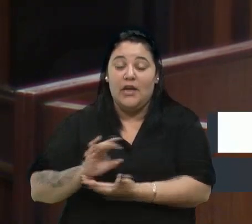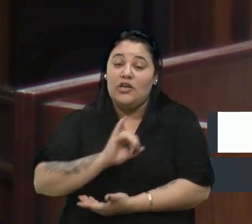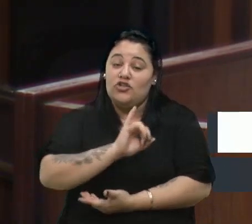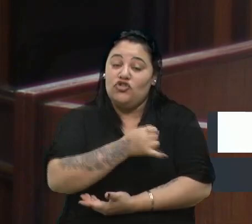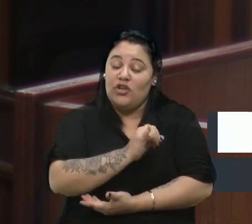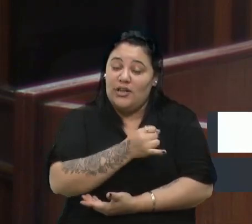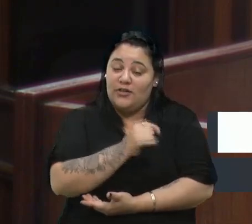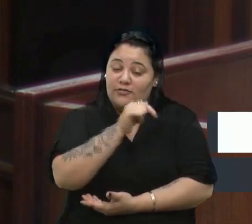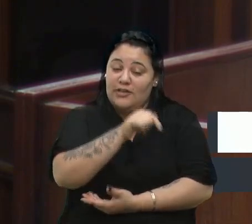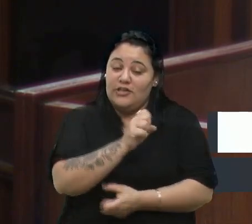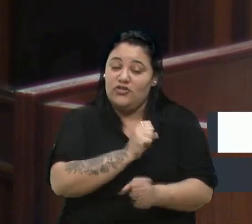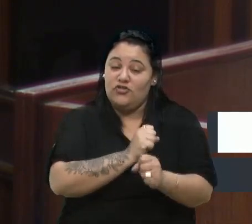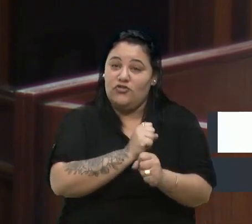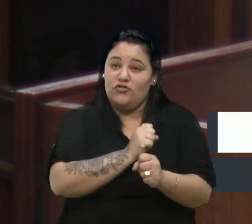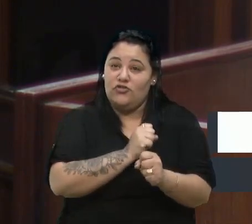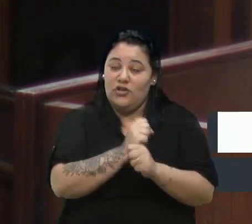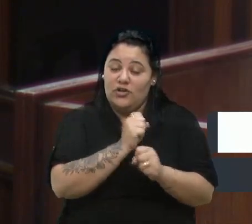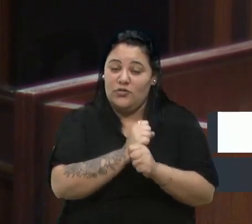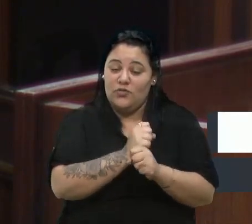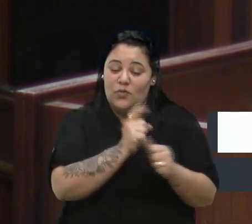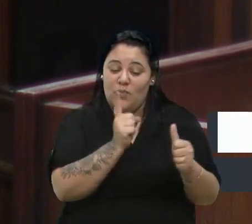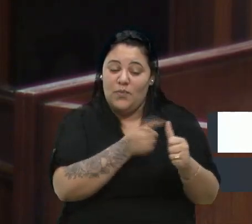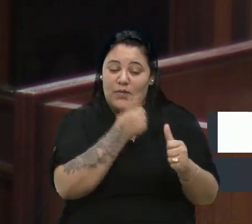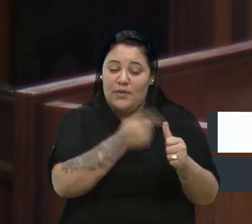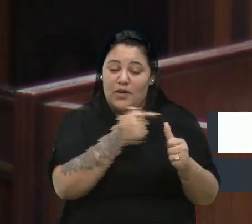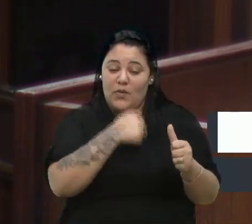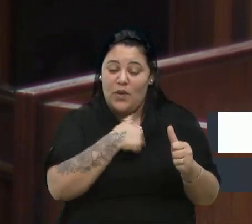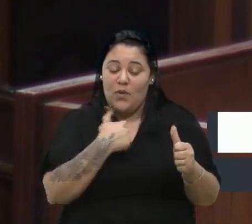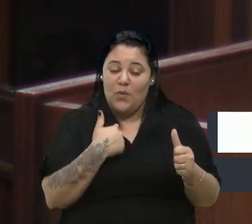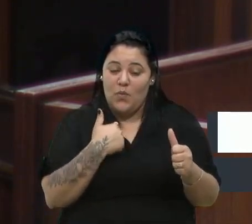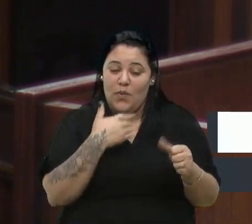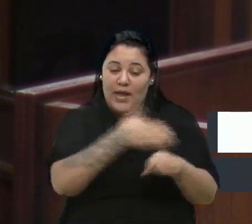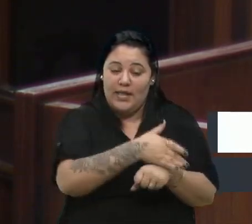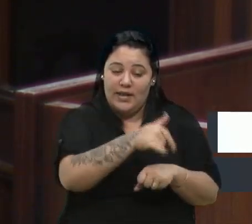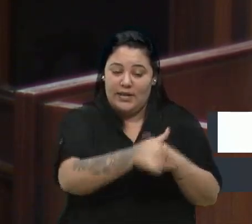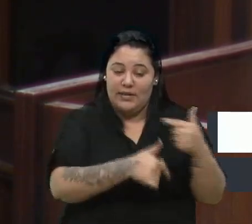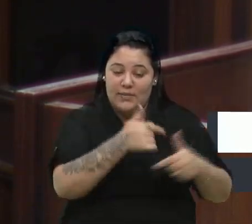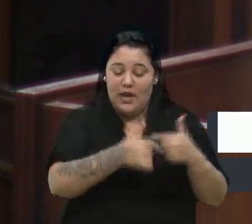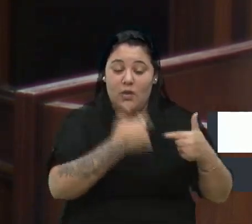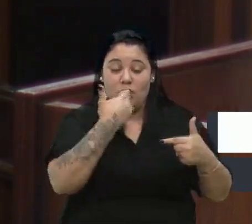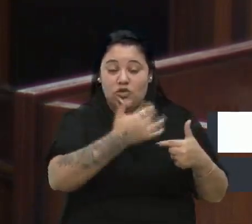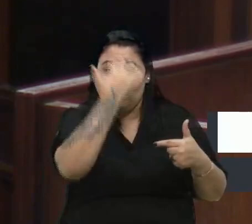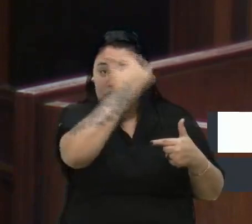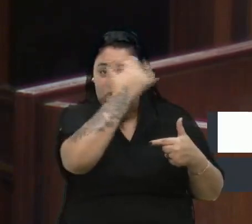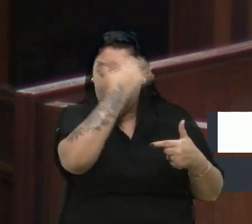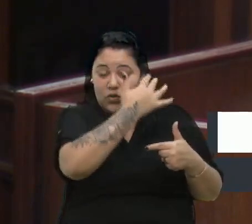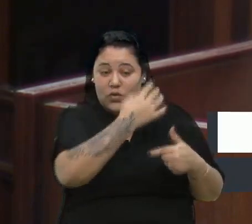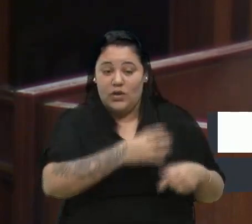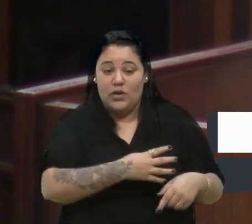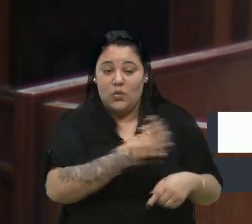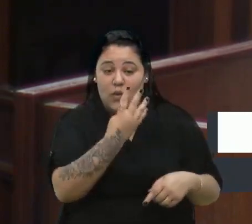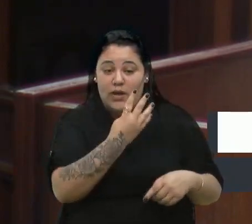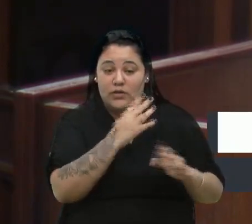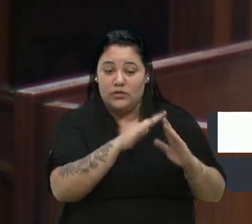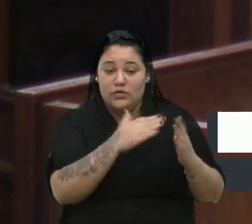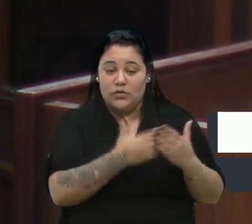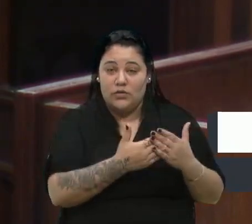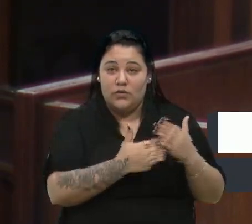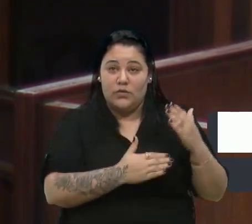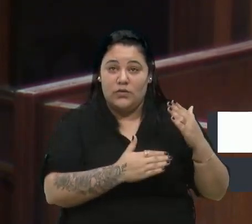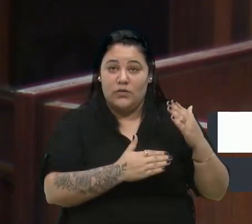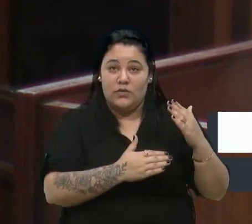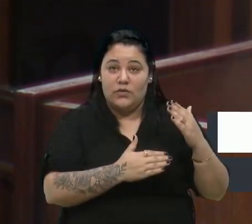deste ano, primeiro, quando eu assumi, eu solicitei para o prefeito que 4 fossem construídas fora da